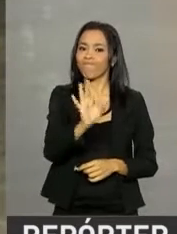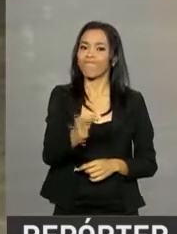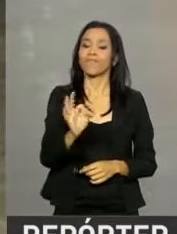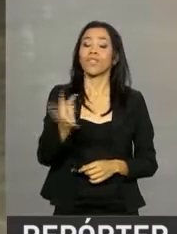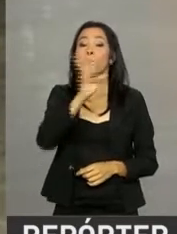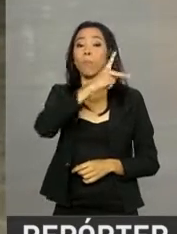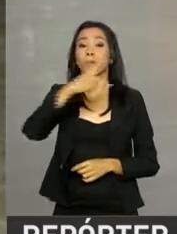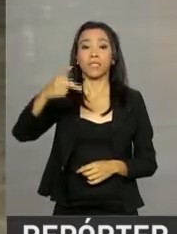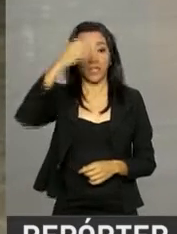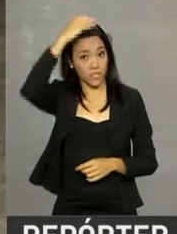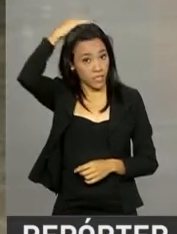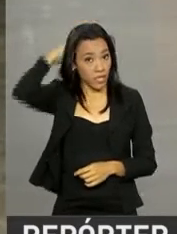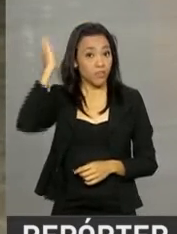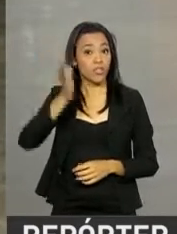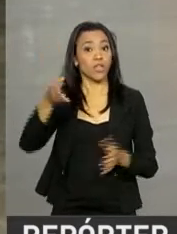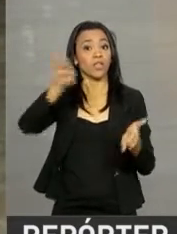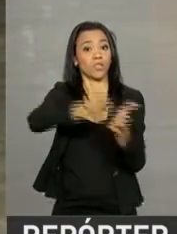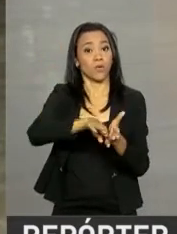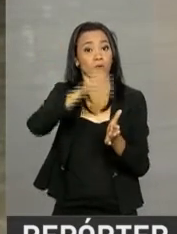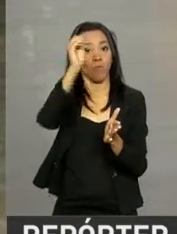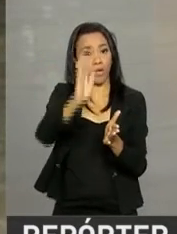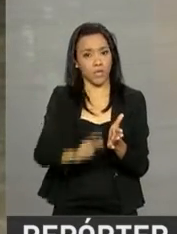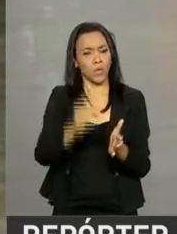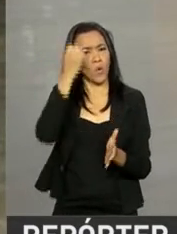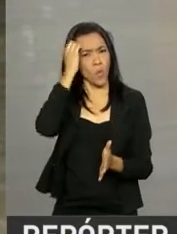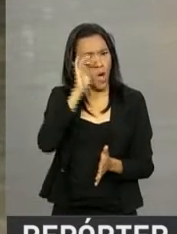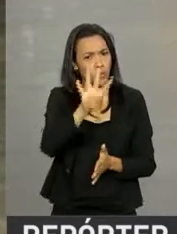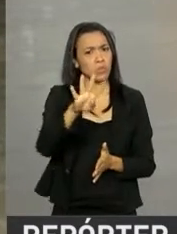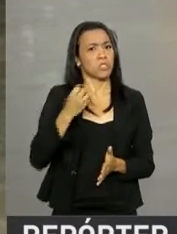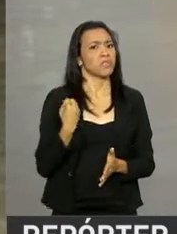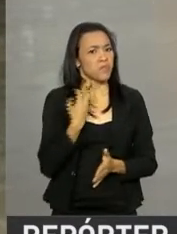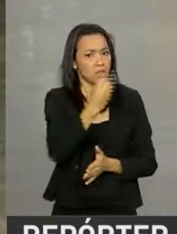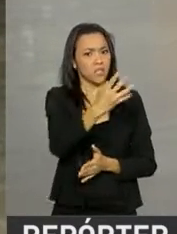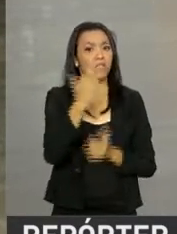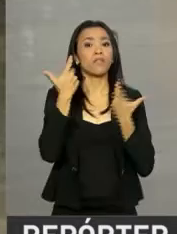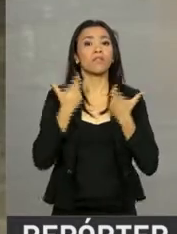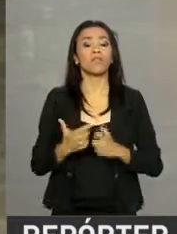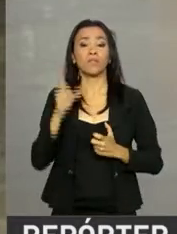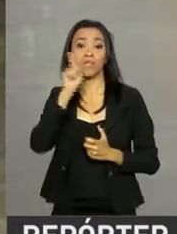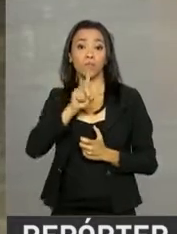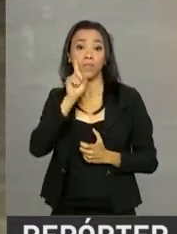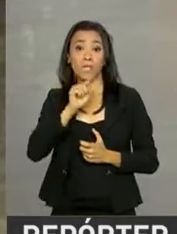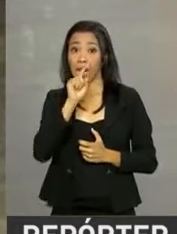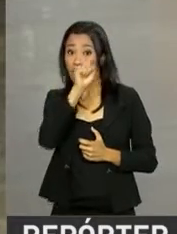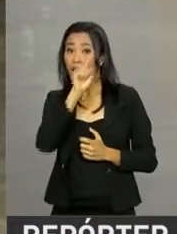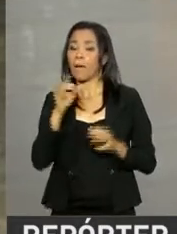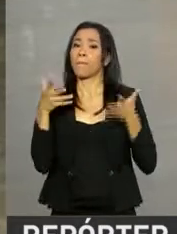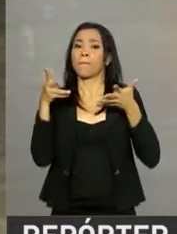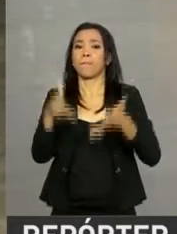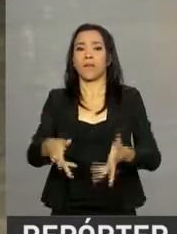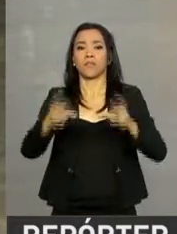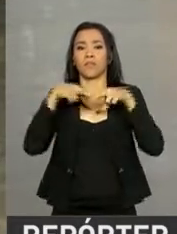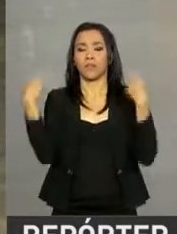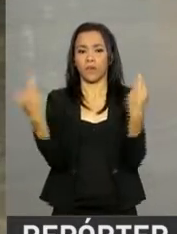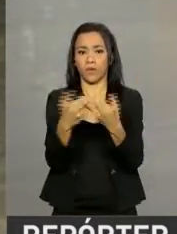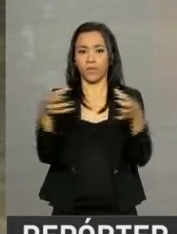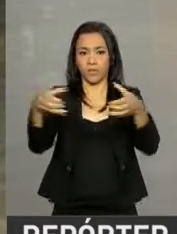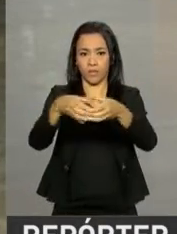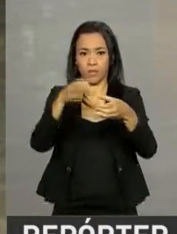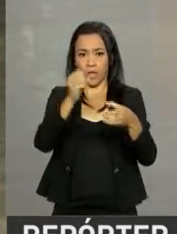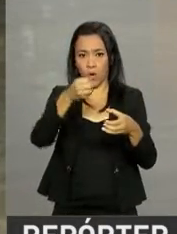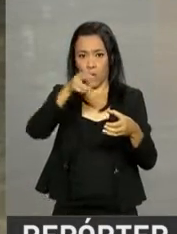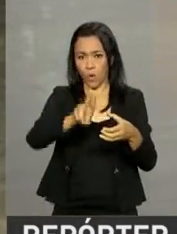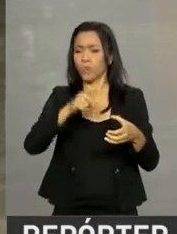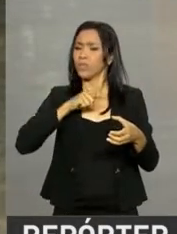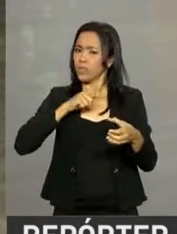já está de volta ao brasil depois dessa viagem de quatro dias aos estados unidos onde participou da assembléia geral das nações unidas e teve uma série de